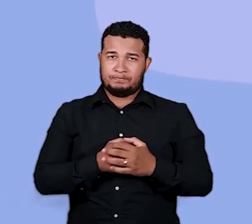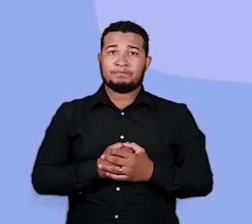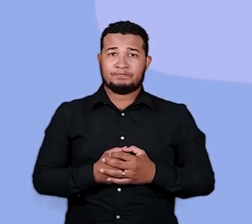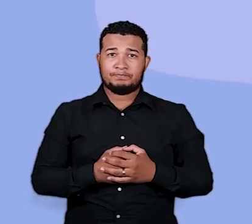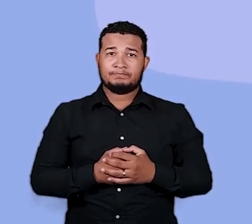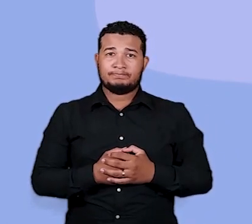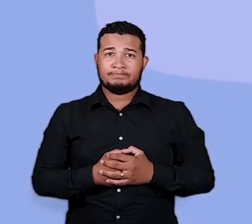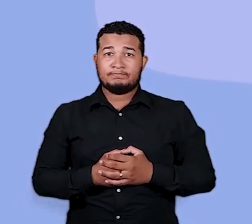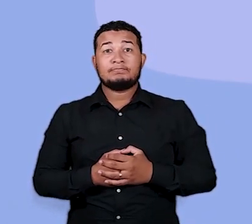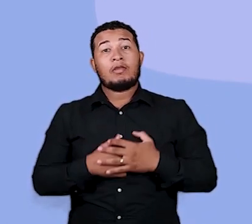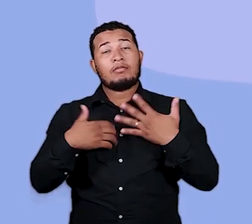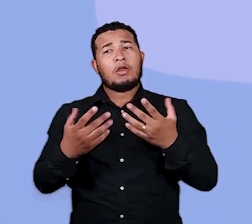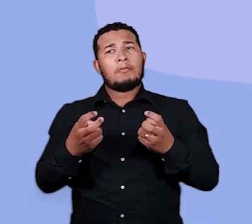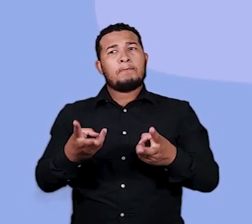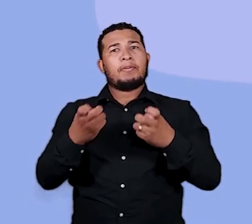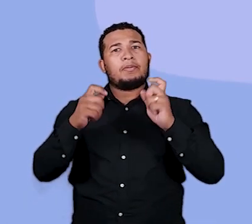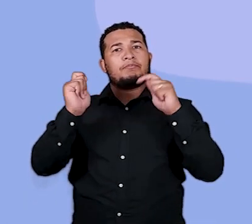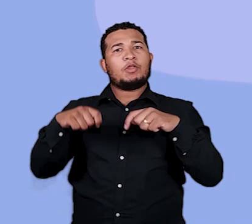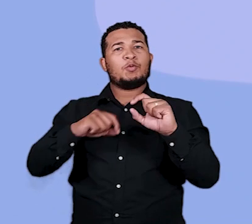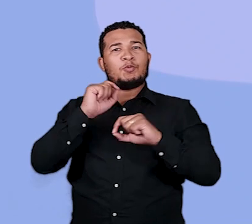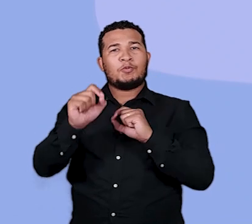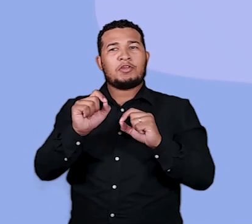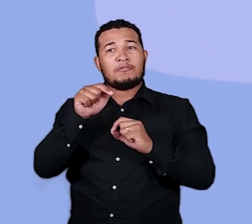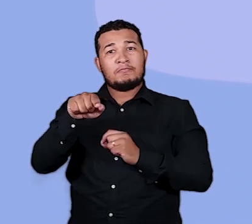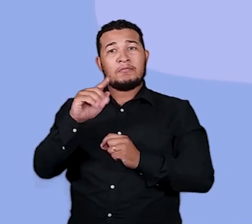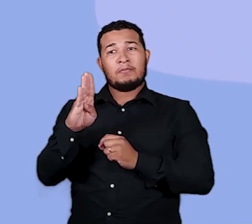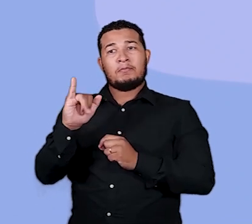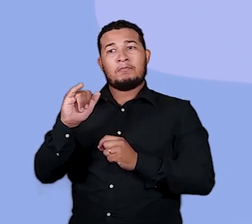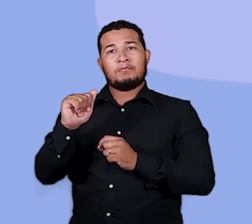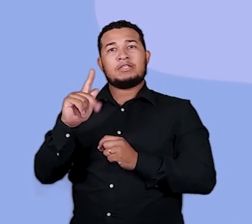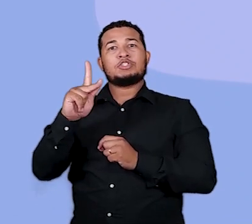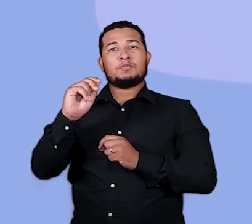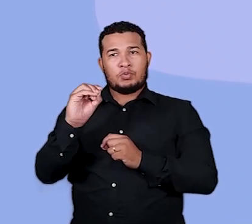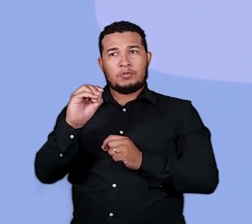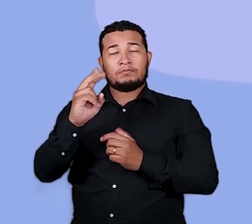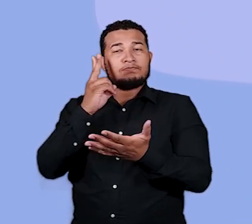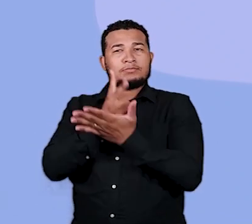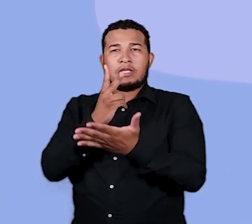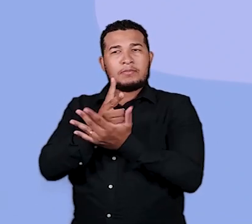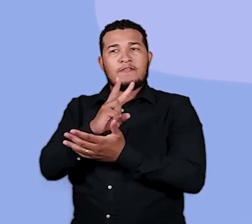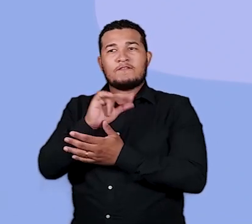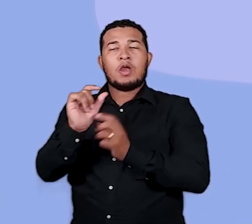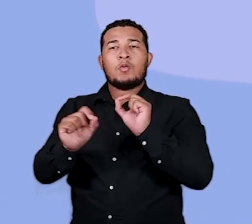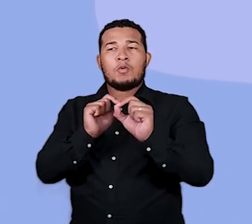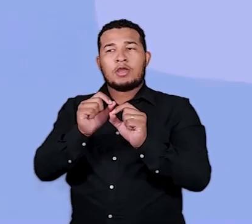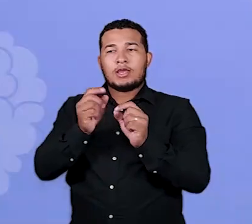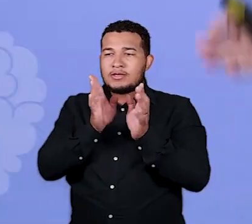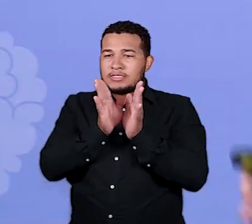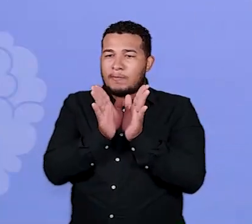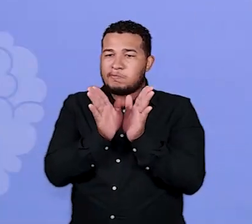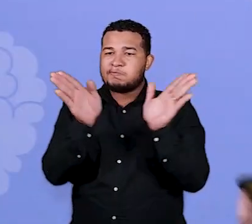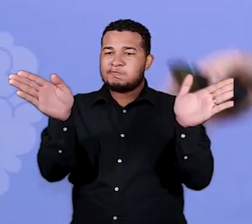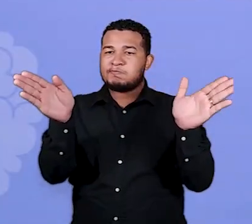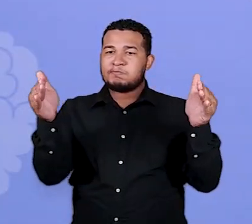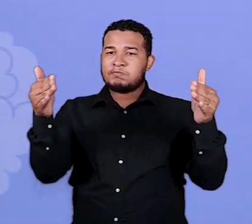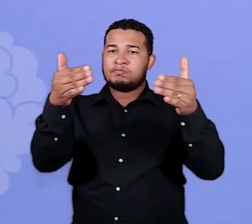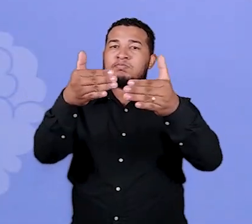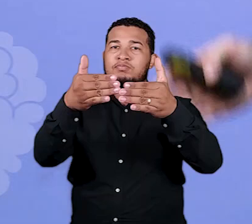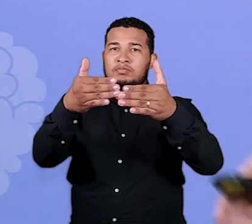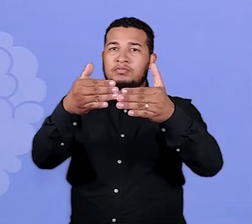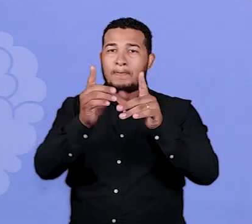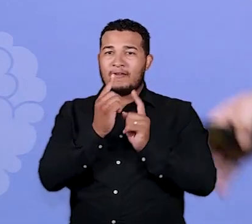transitar pelas casas pretas. Então observe aqui comigo que o bispo ele vai sempre andar nas diagonais. Se